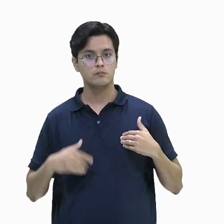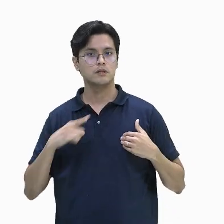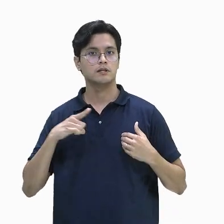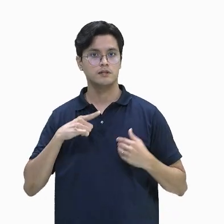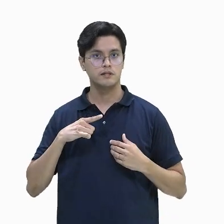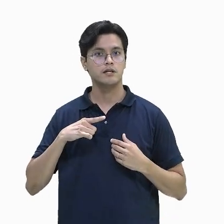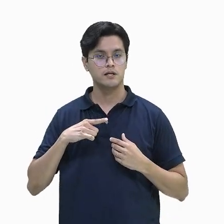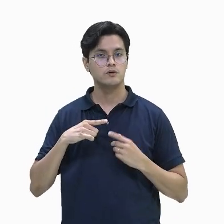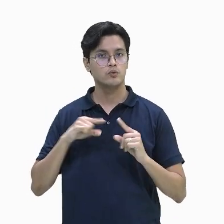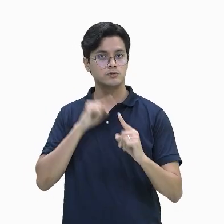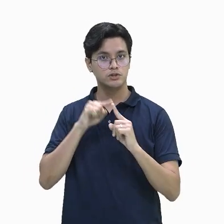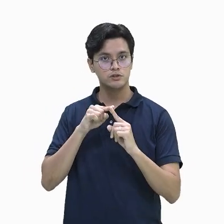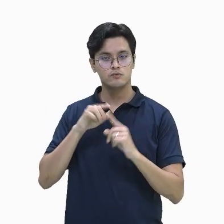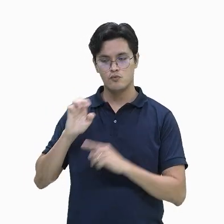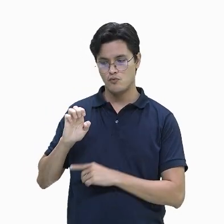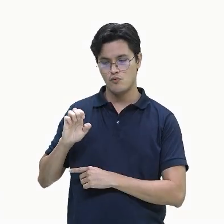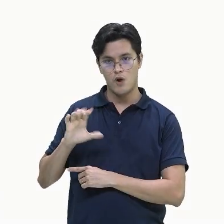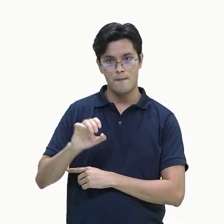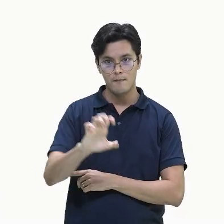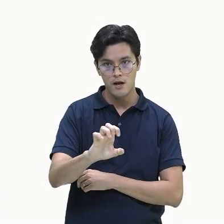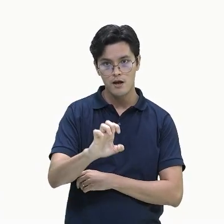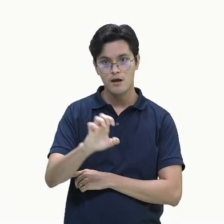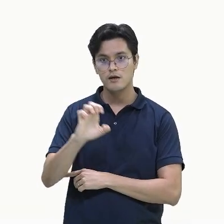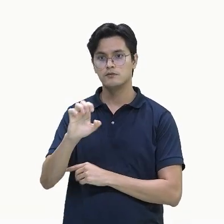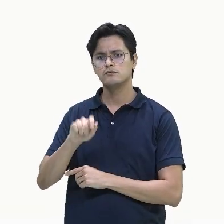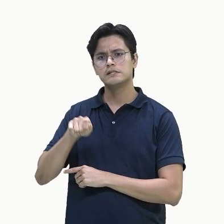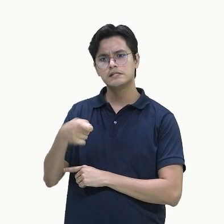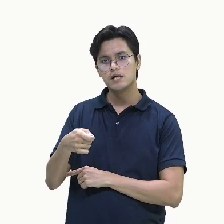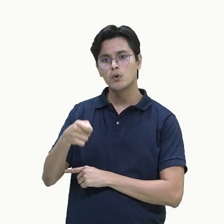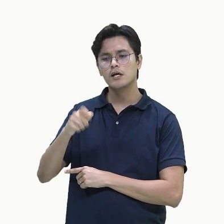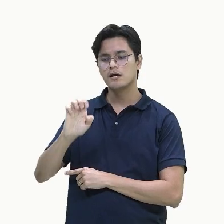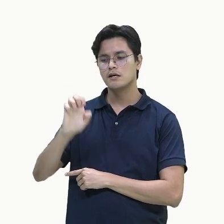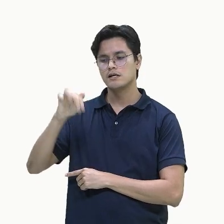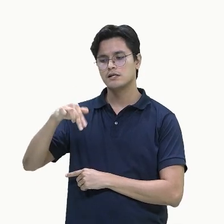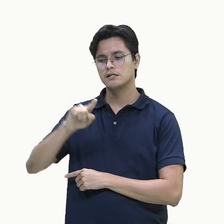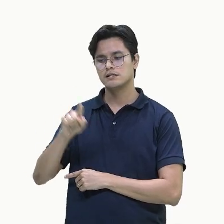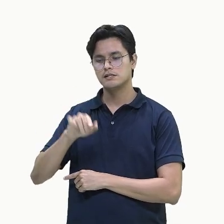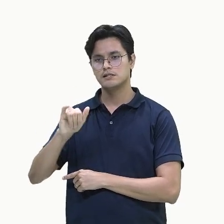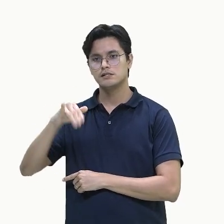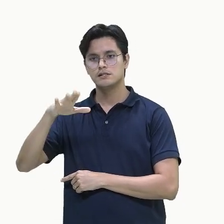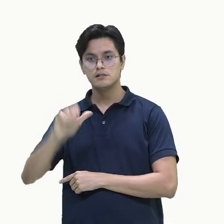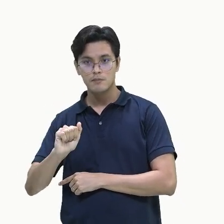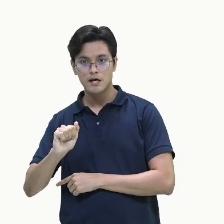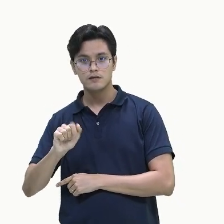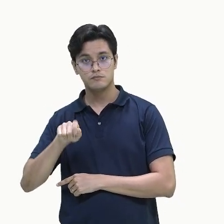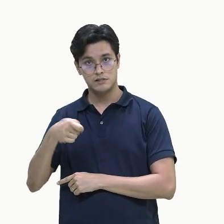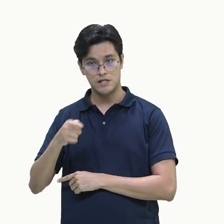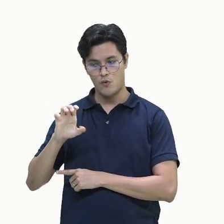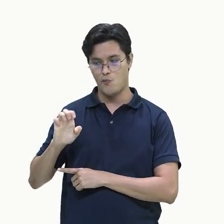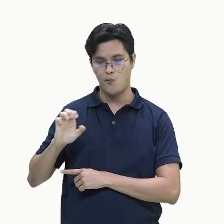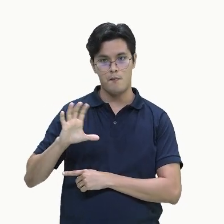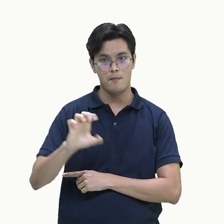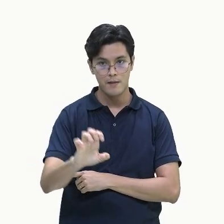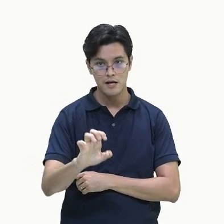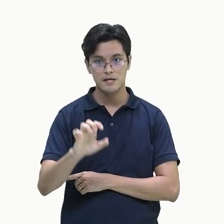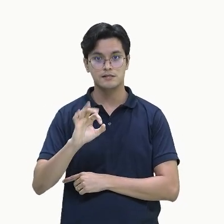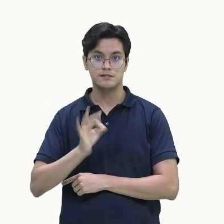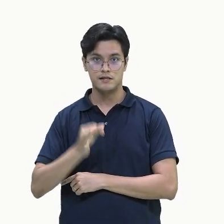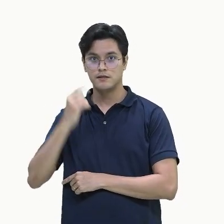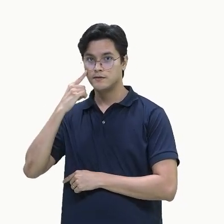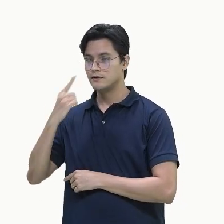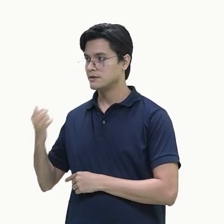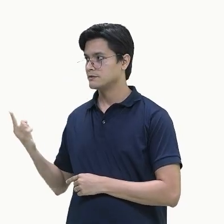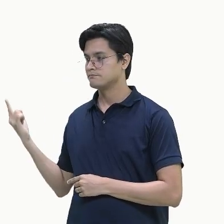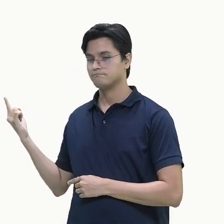importante lembrar que as funções enzimáticas, o que elas vão fazer? Nós temos aqui um gráfico onde nós vamos ter